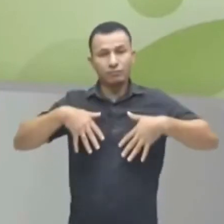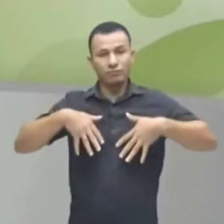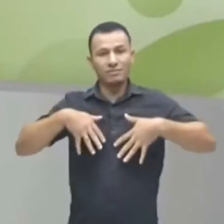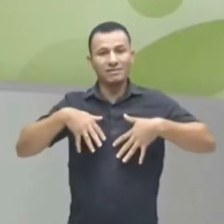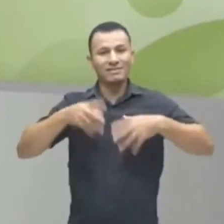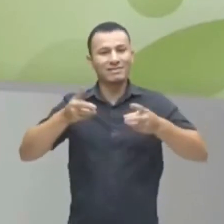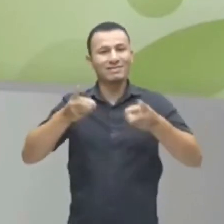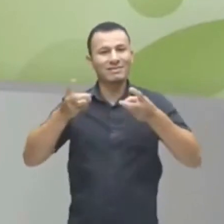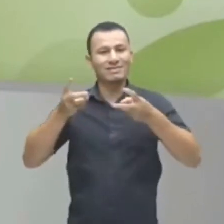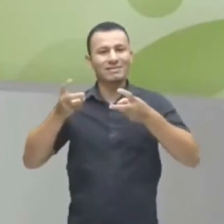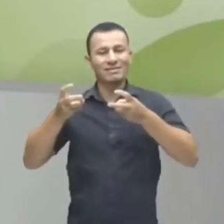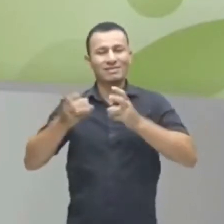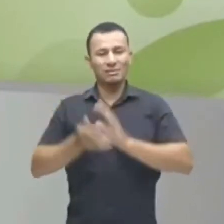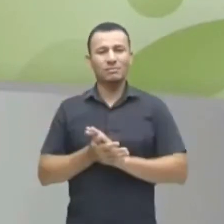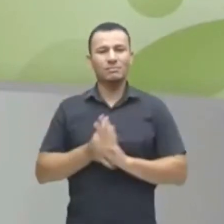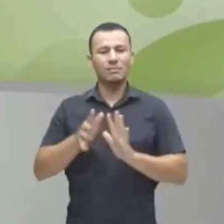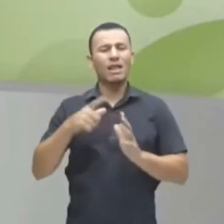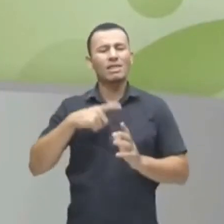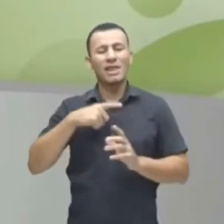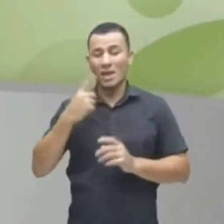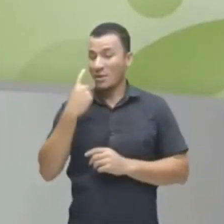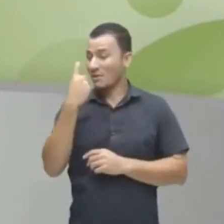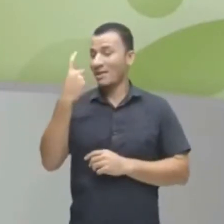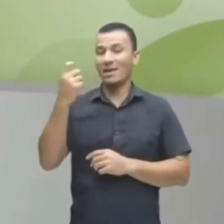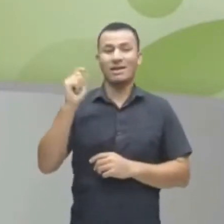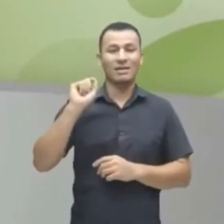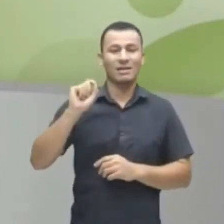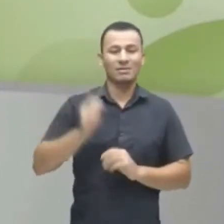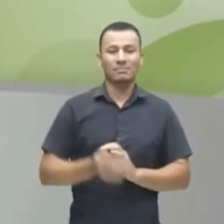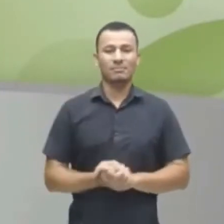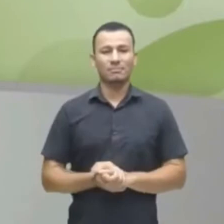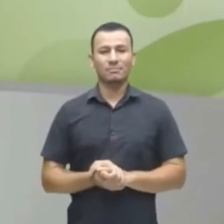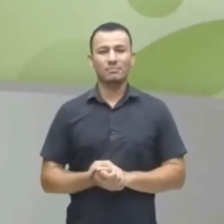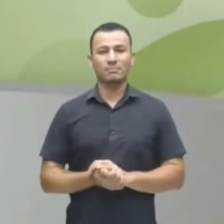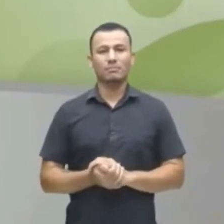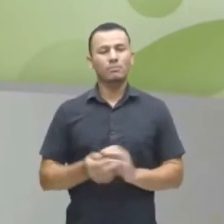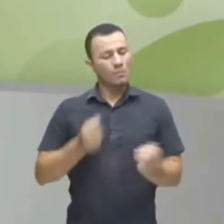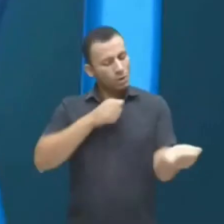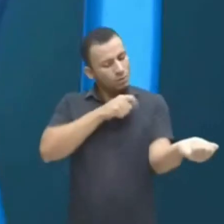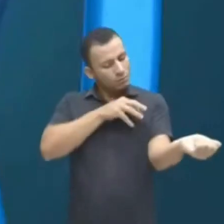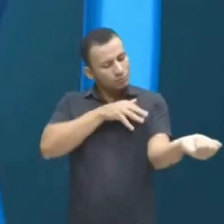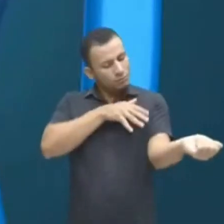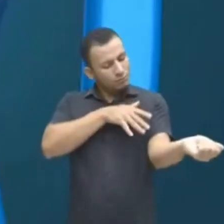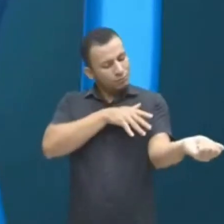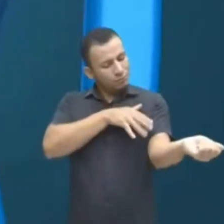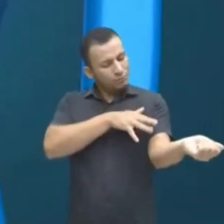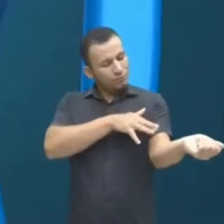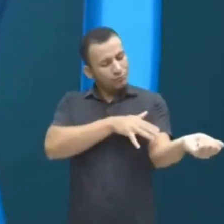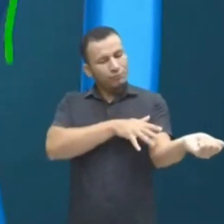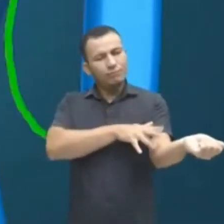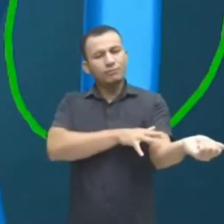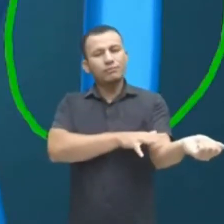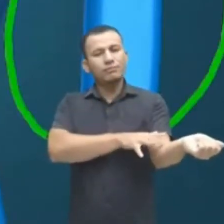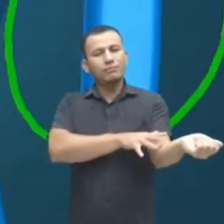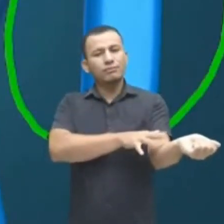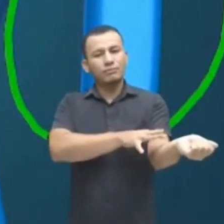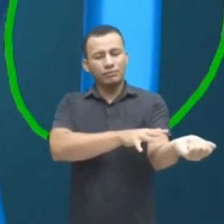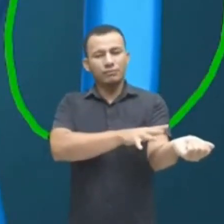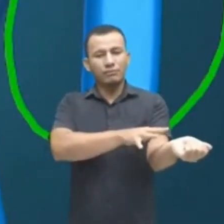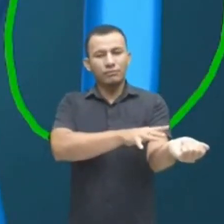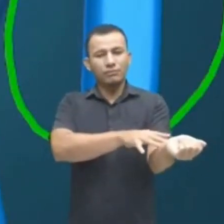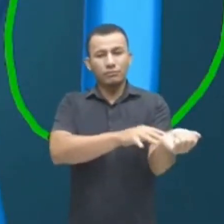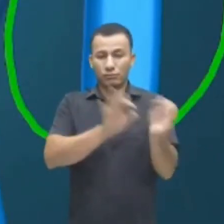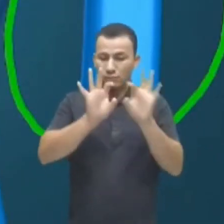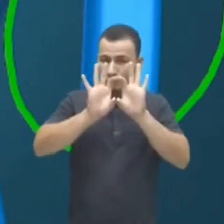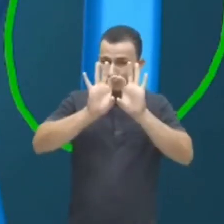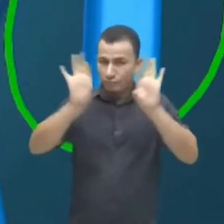eles fazem uma coisa interessante. Eles vão percorrendo nos vasos, né? Artérias e